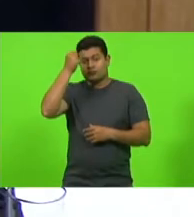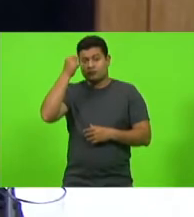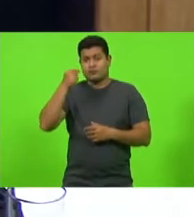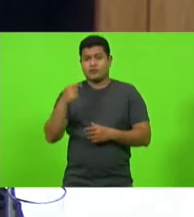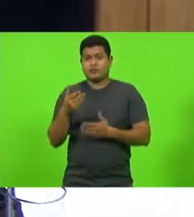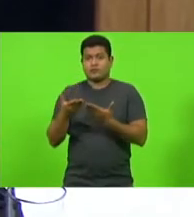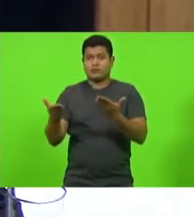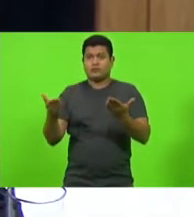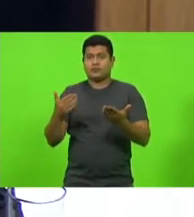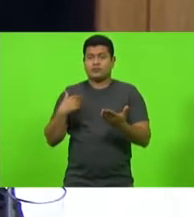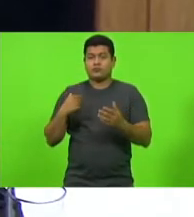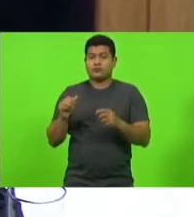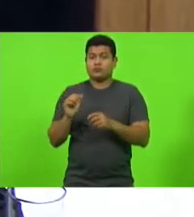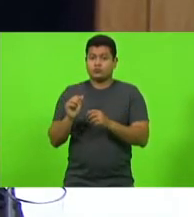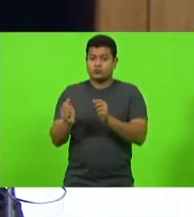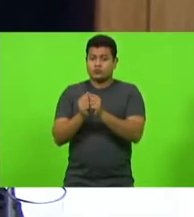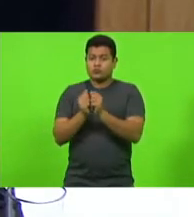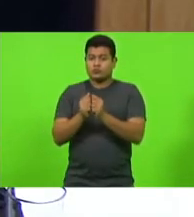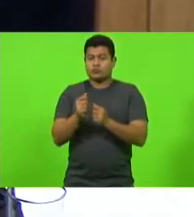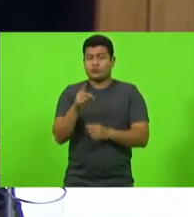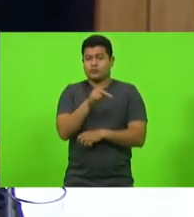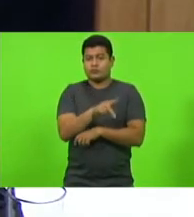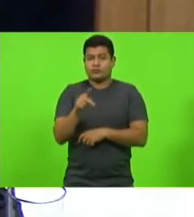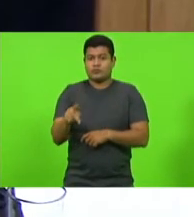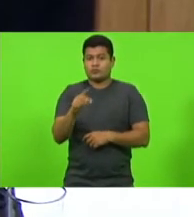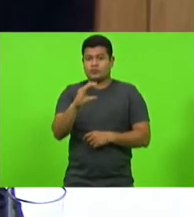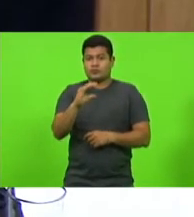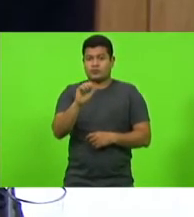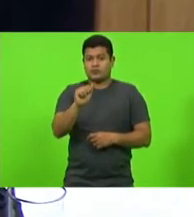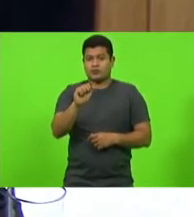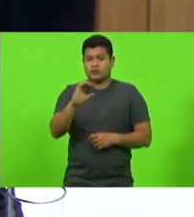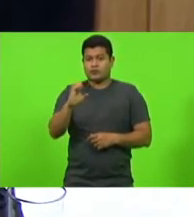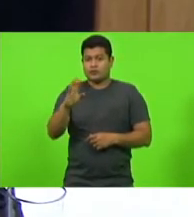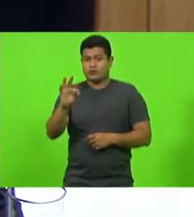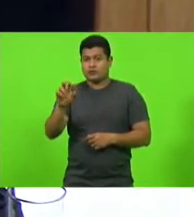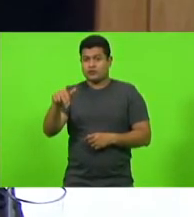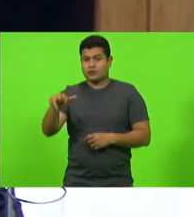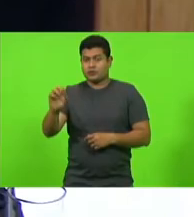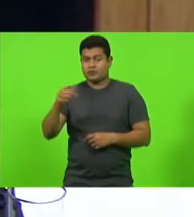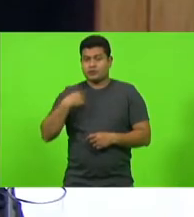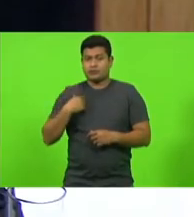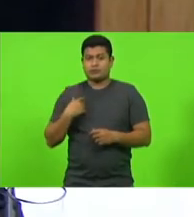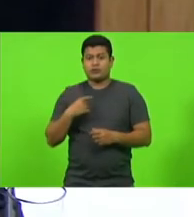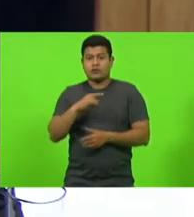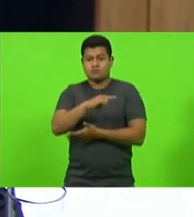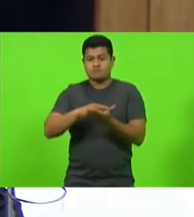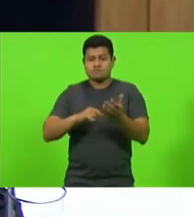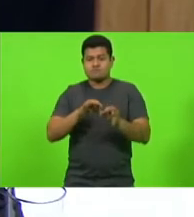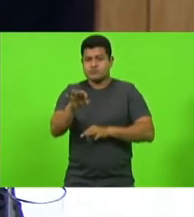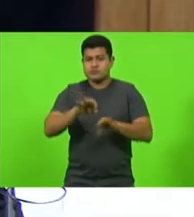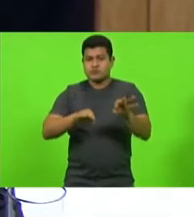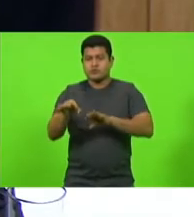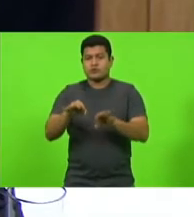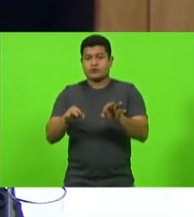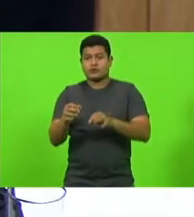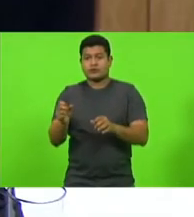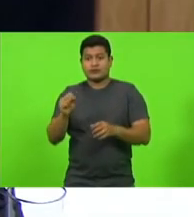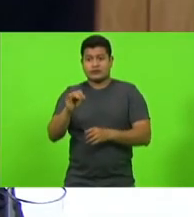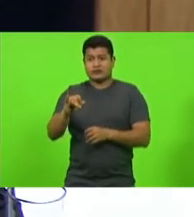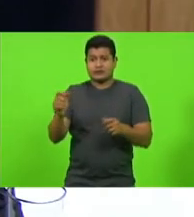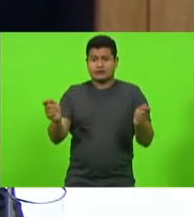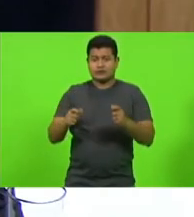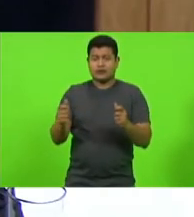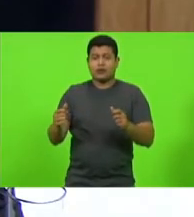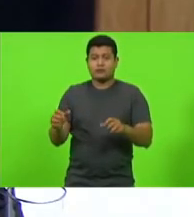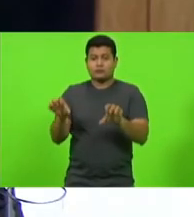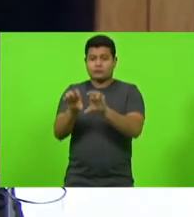com o professor Caetano, que é engenheiro, e ele fez um laudo de viabilidade se aquela estrutura do hospital de